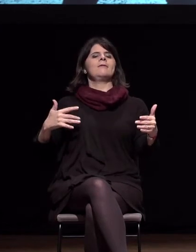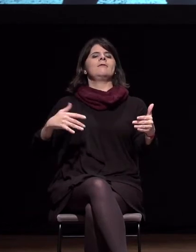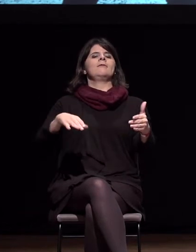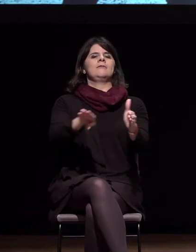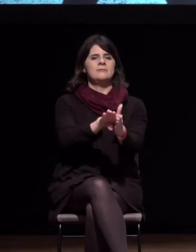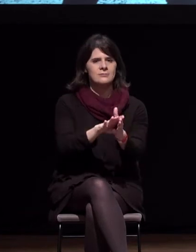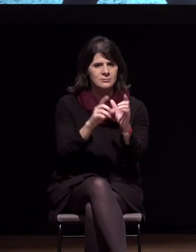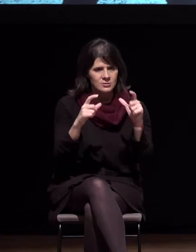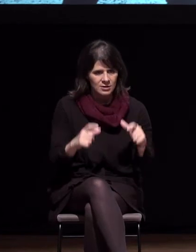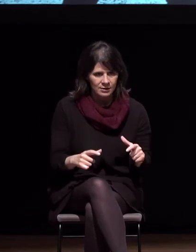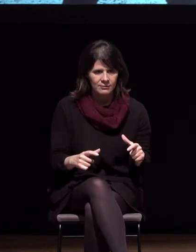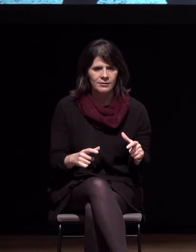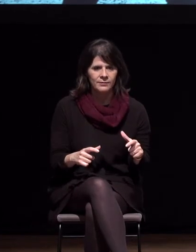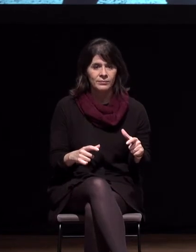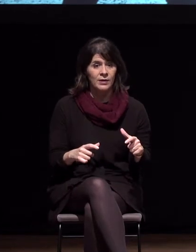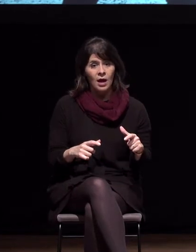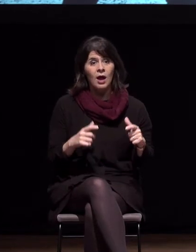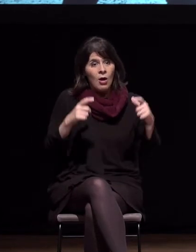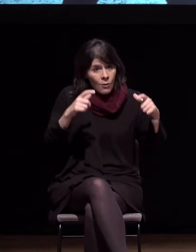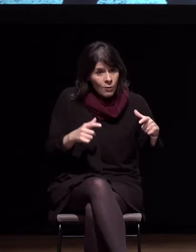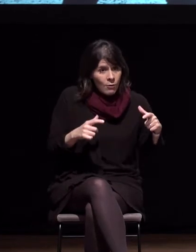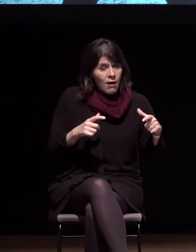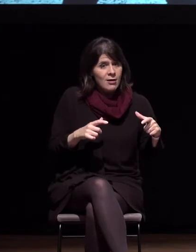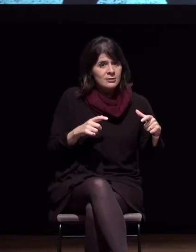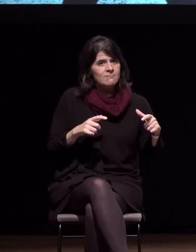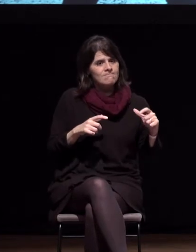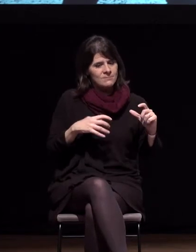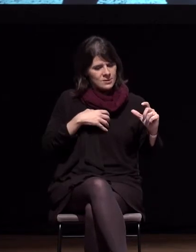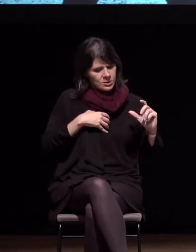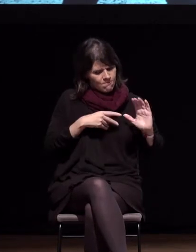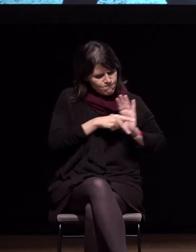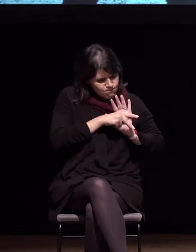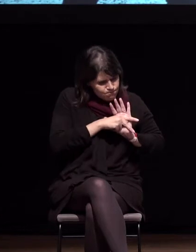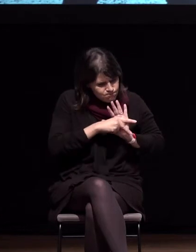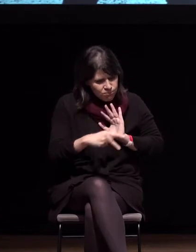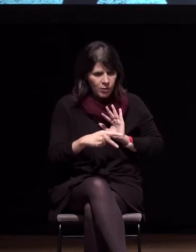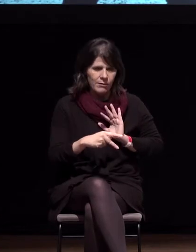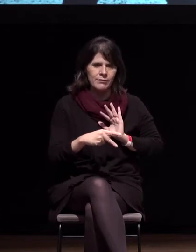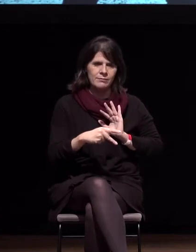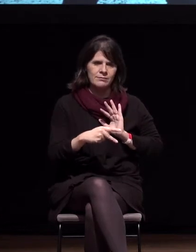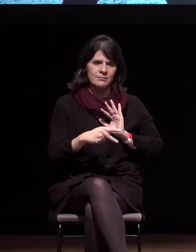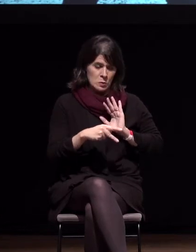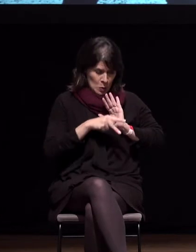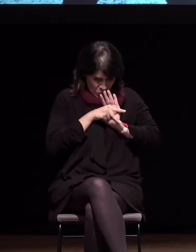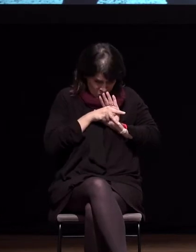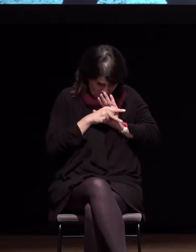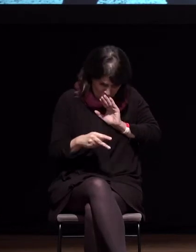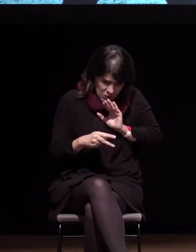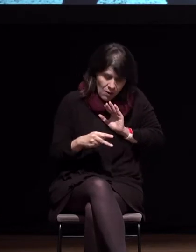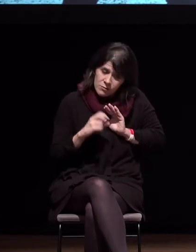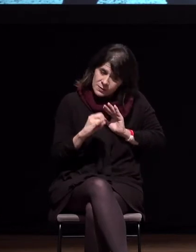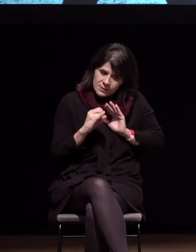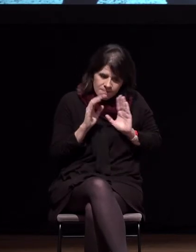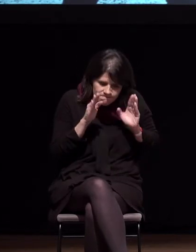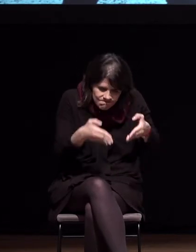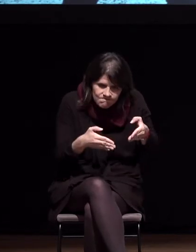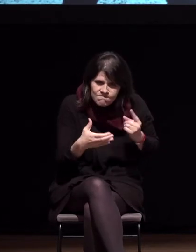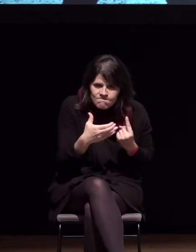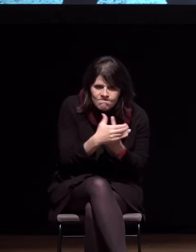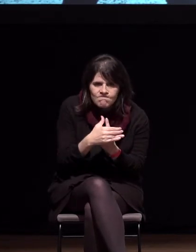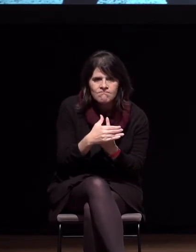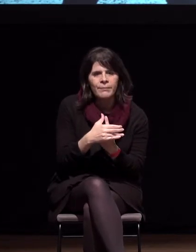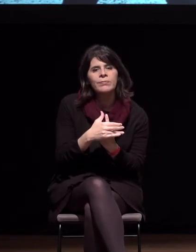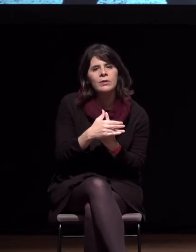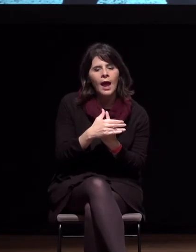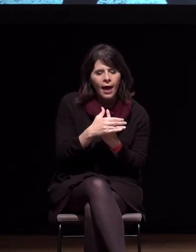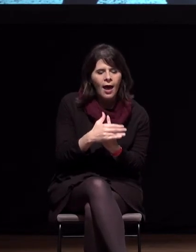gente só pertence quando a gente conhece as histórias e quando a gente valoriza essas histórias. Então, quando a gente fala de